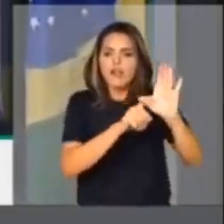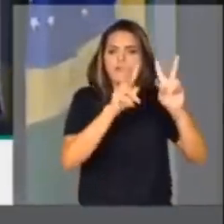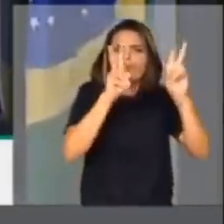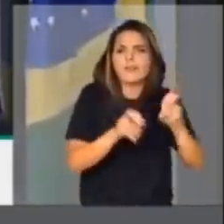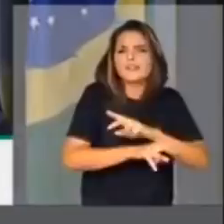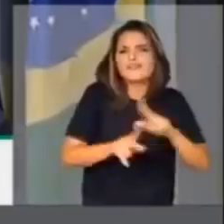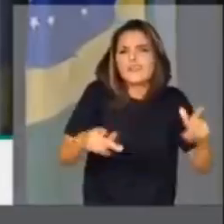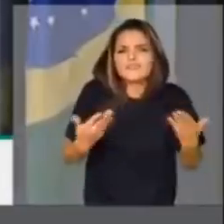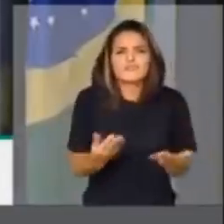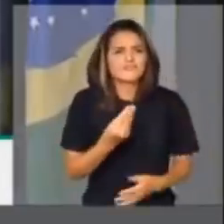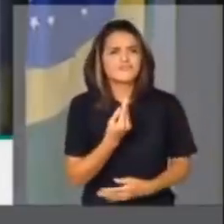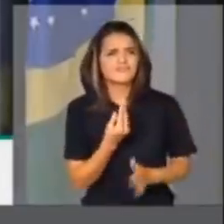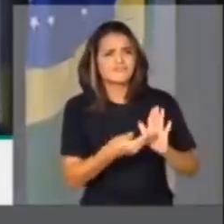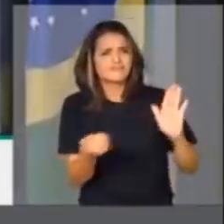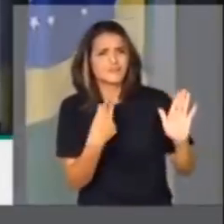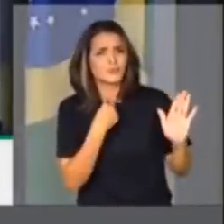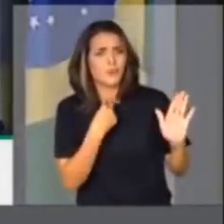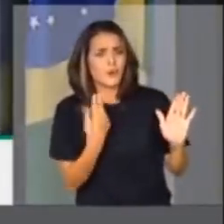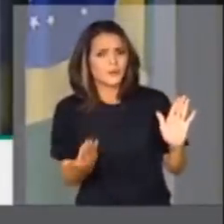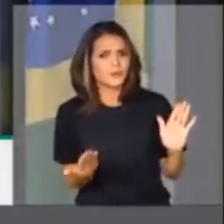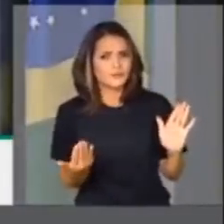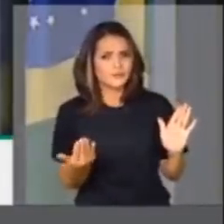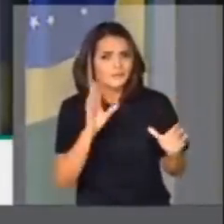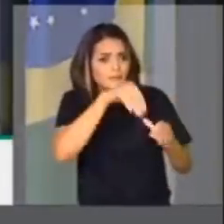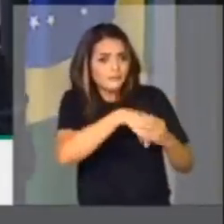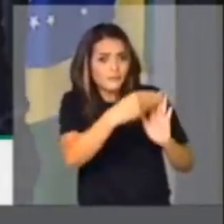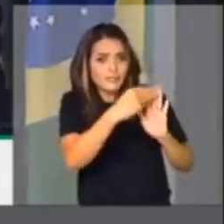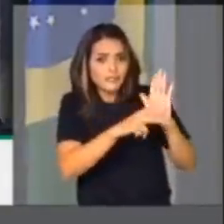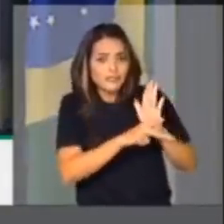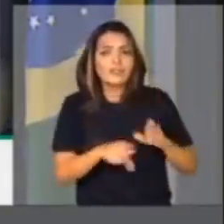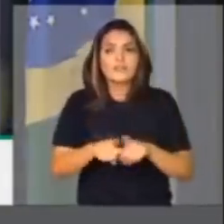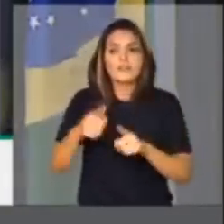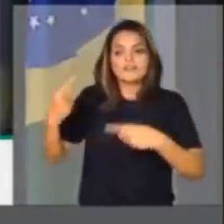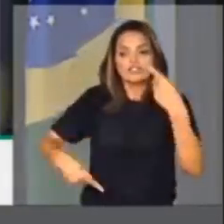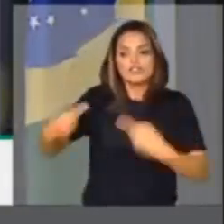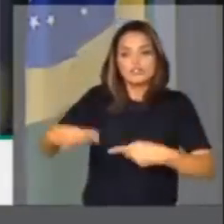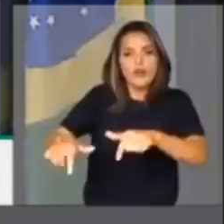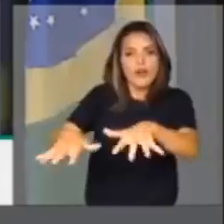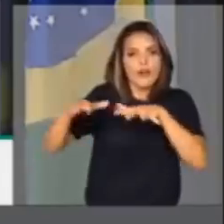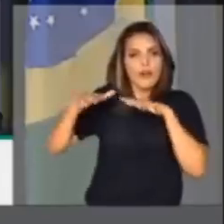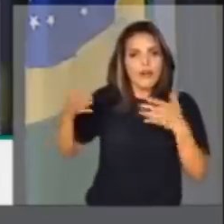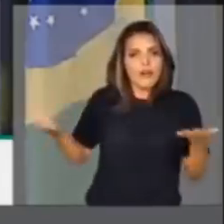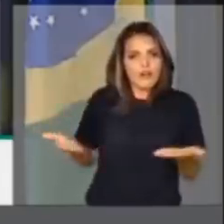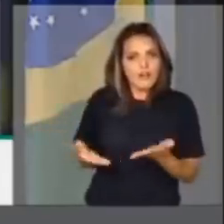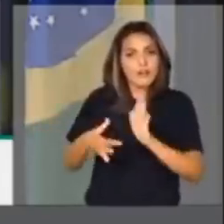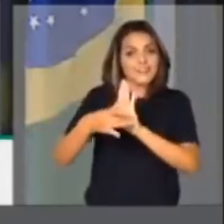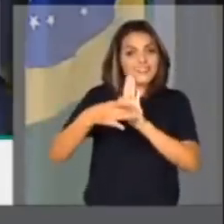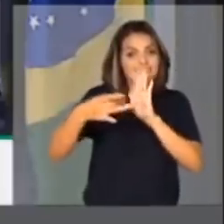lugar, ela não poderia estar sendo, neste momento, tratado pelo parlamento aqui como um